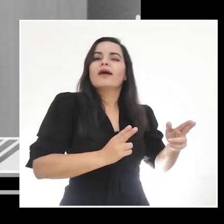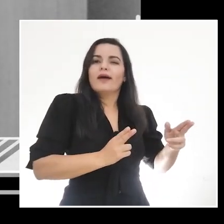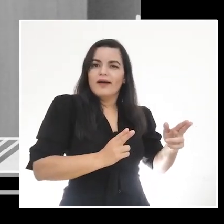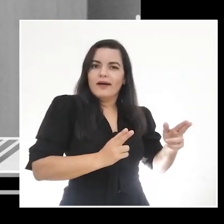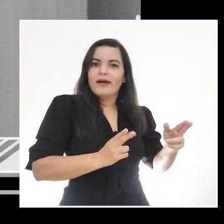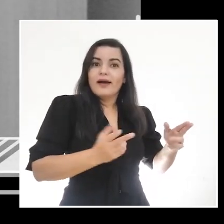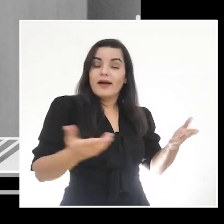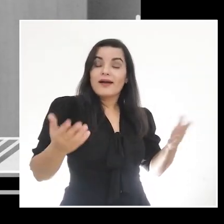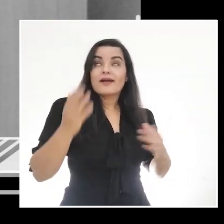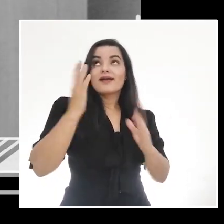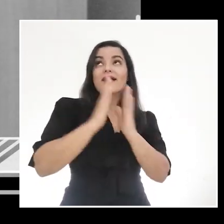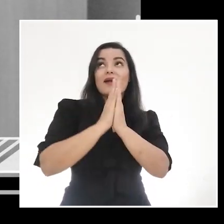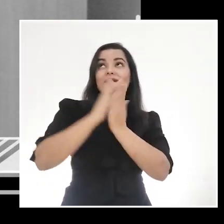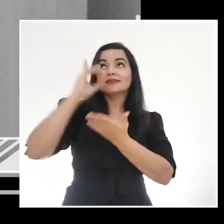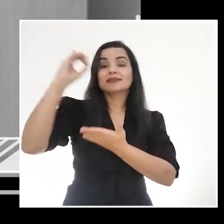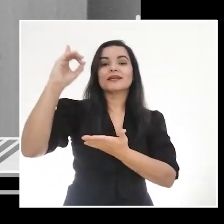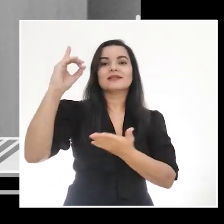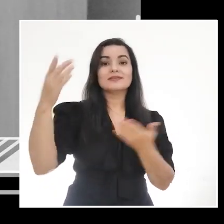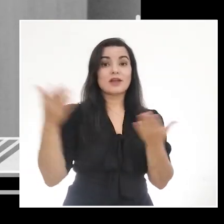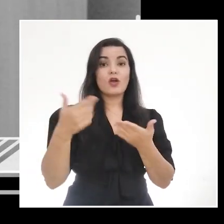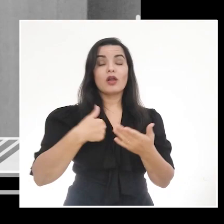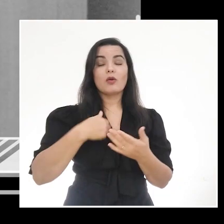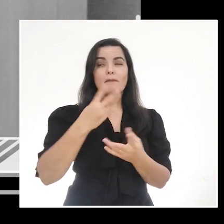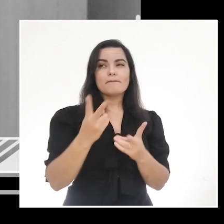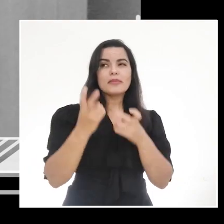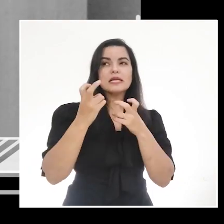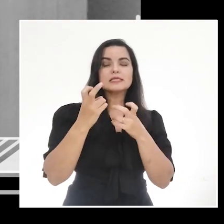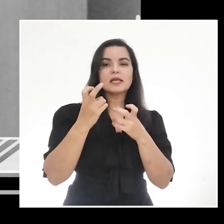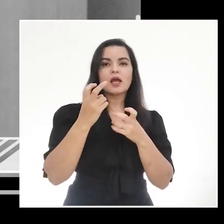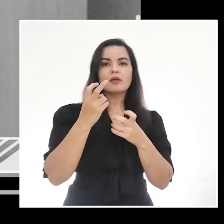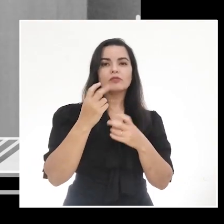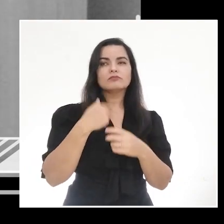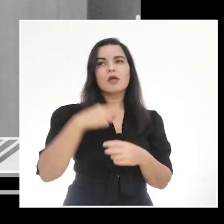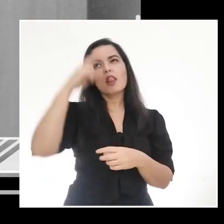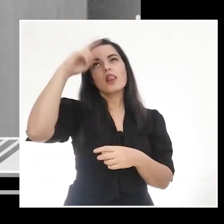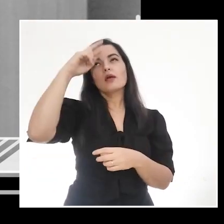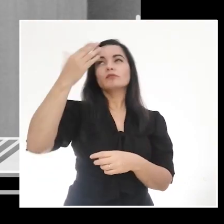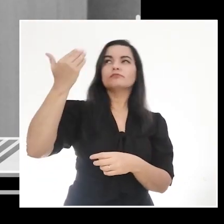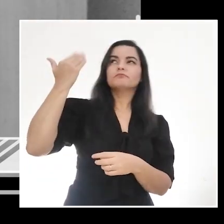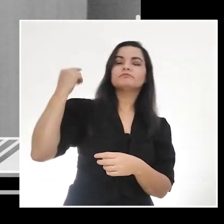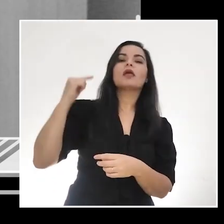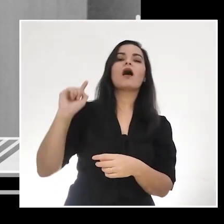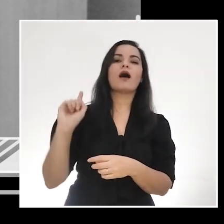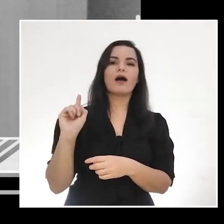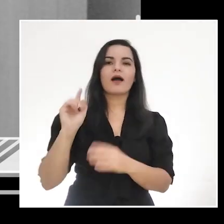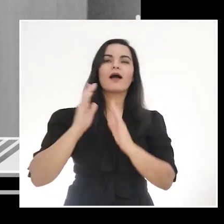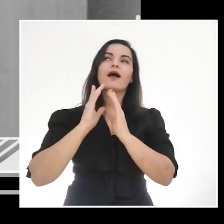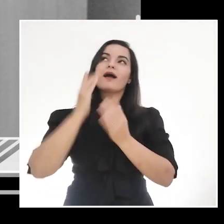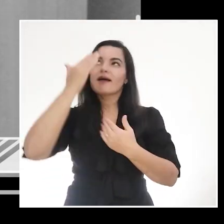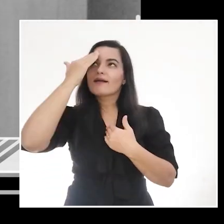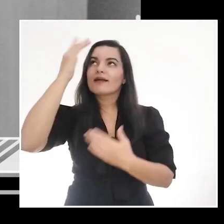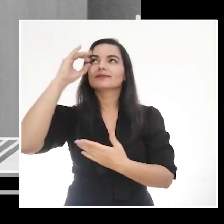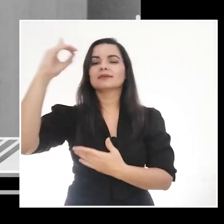uma marca aqui nesse negócio. Essa caminhada é cheia de marcas, e graças a Deus hoje, a gente tem assim, eu olho para trás